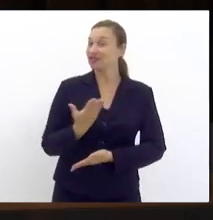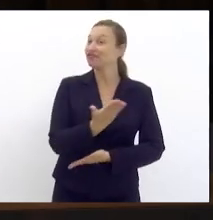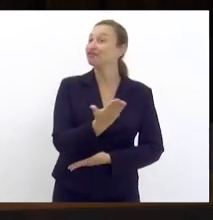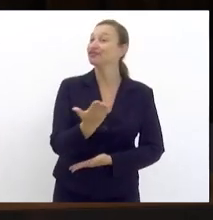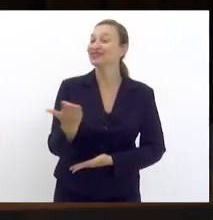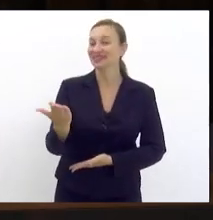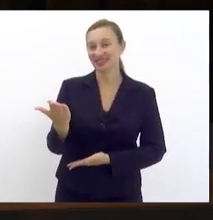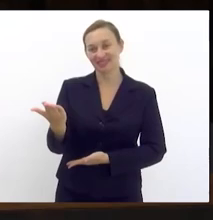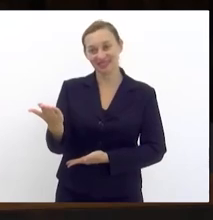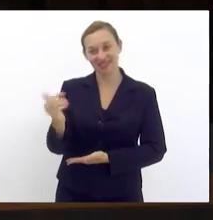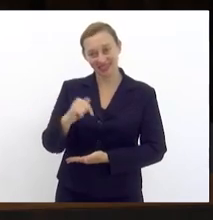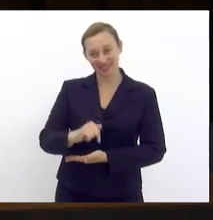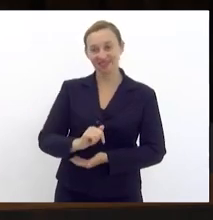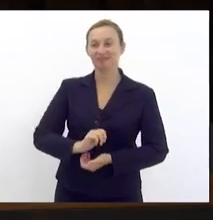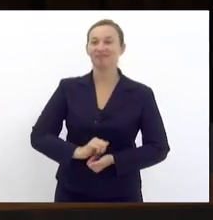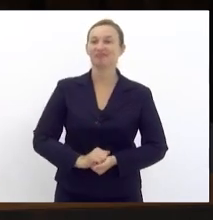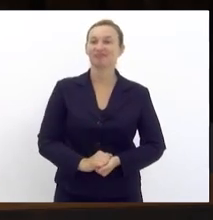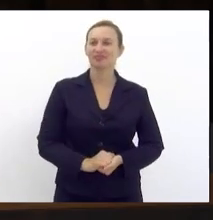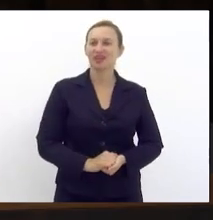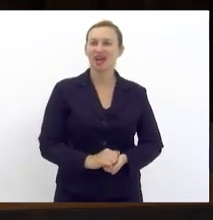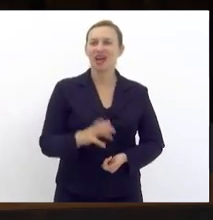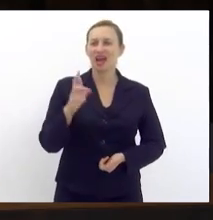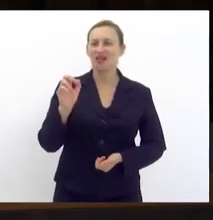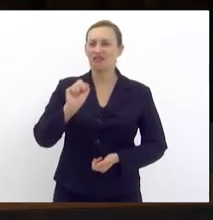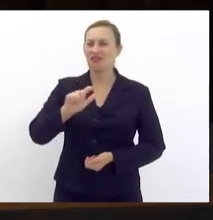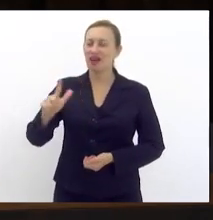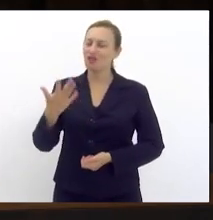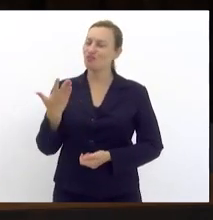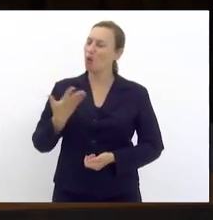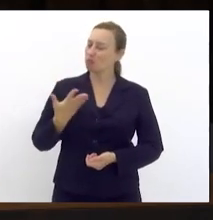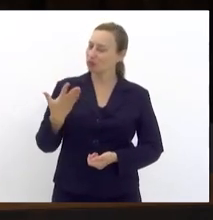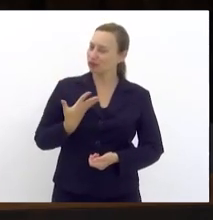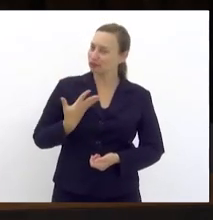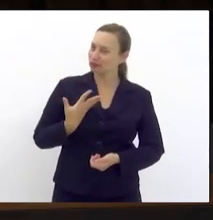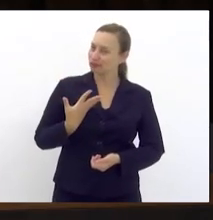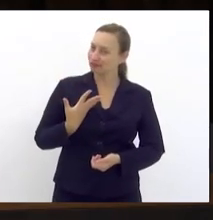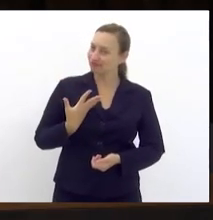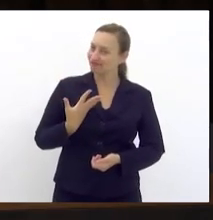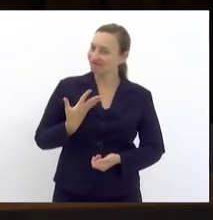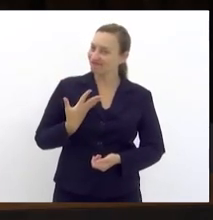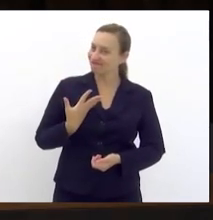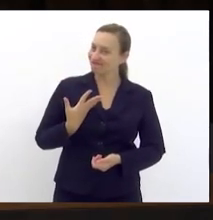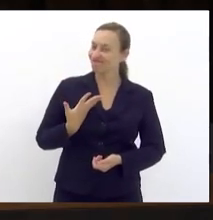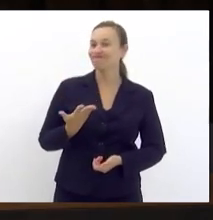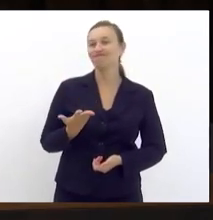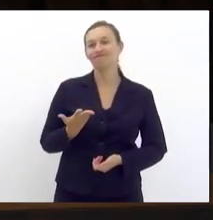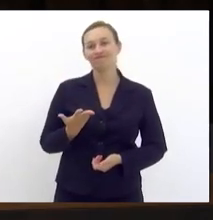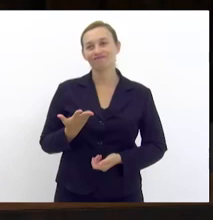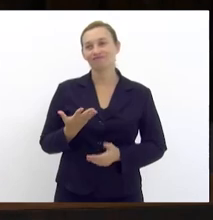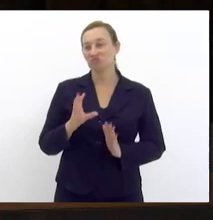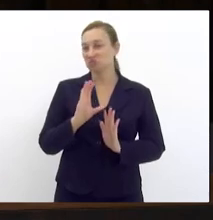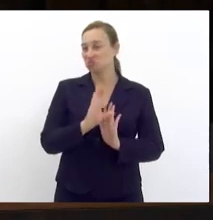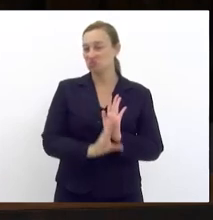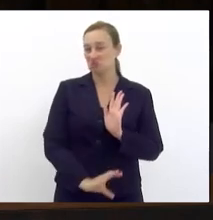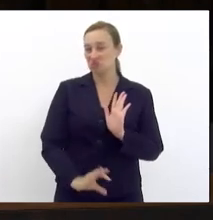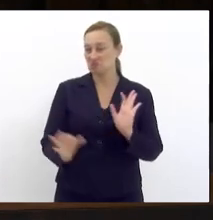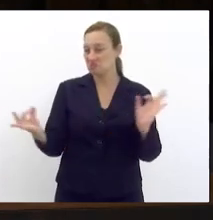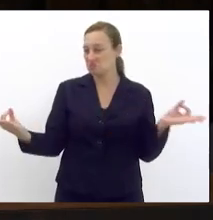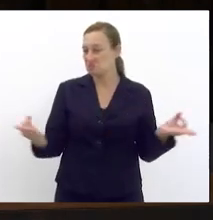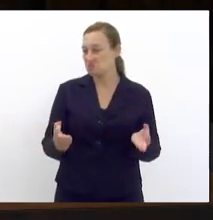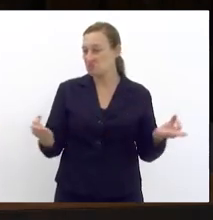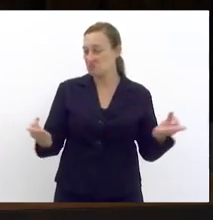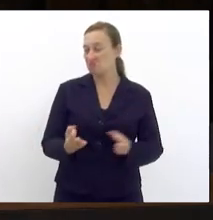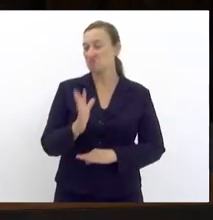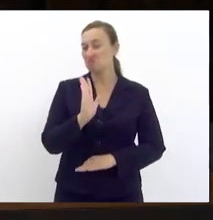dos senhores aqui. Rafael Thompson, meu amigo, um currículo vasto, já jovem, mas